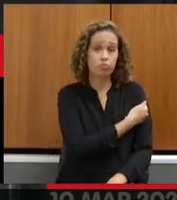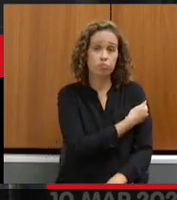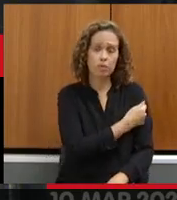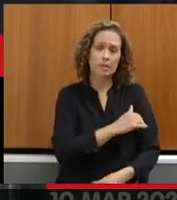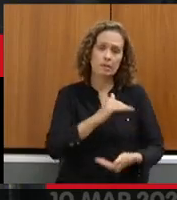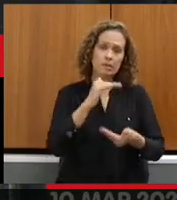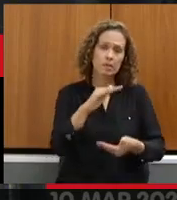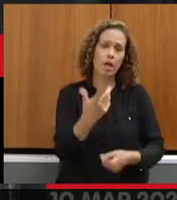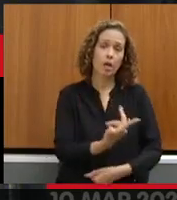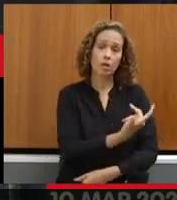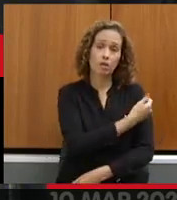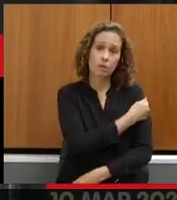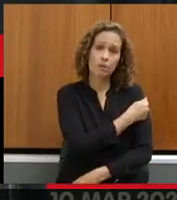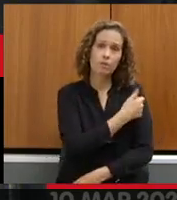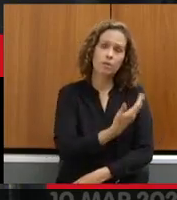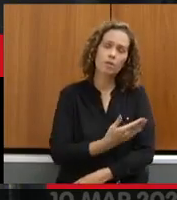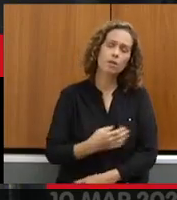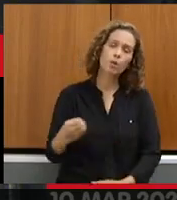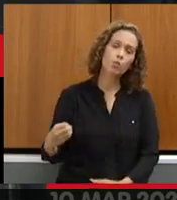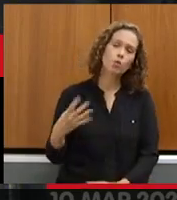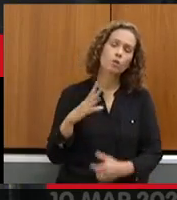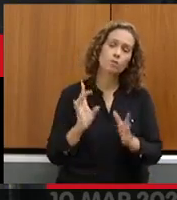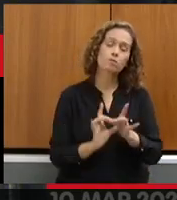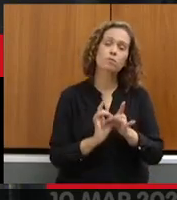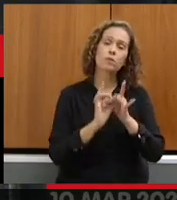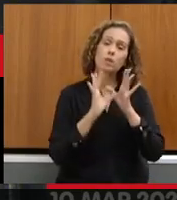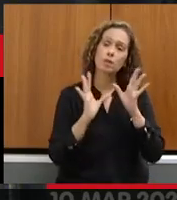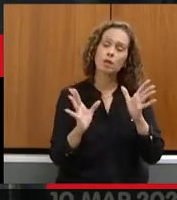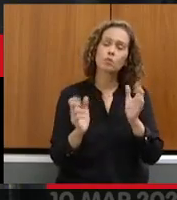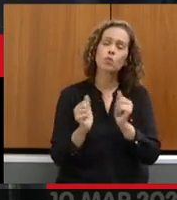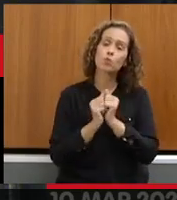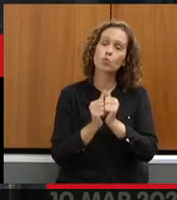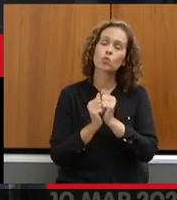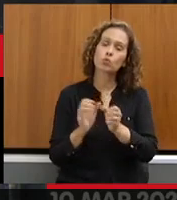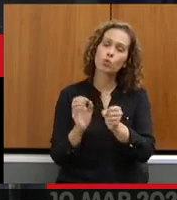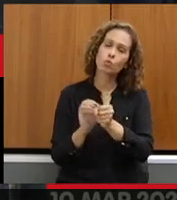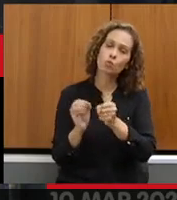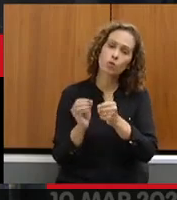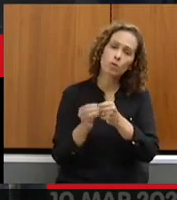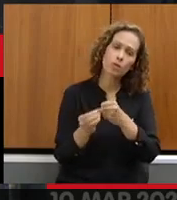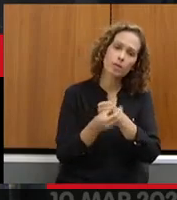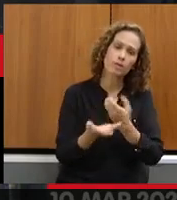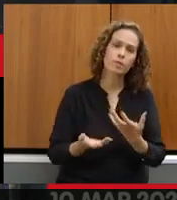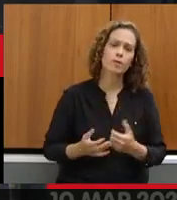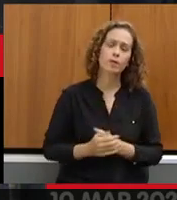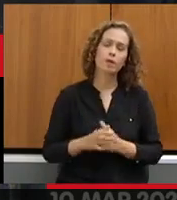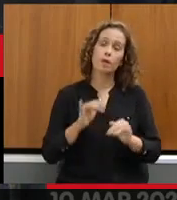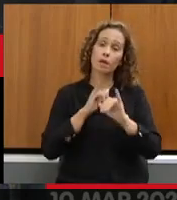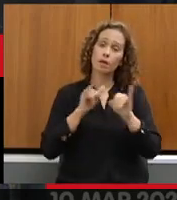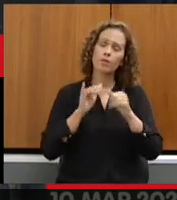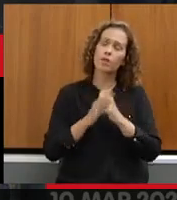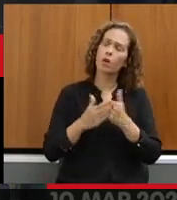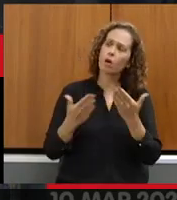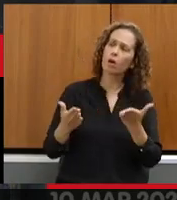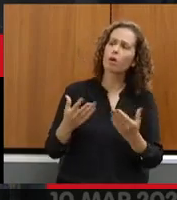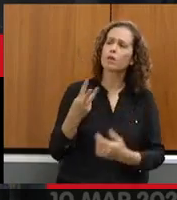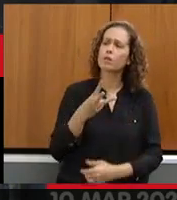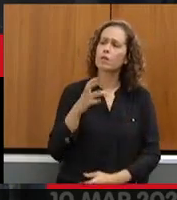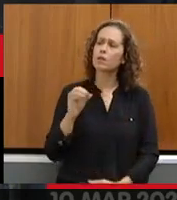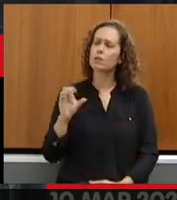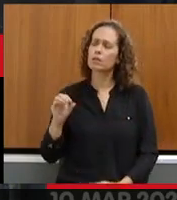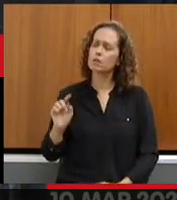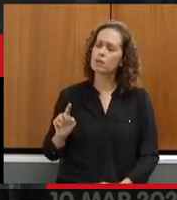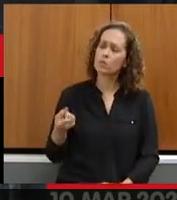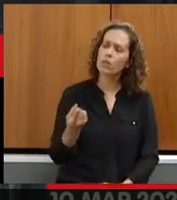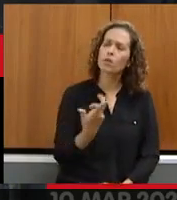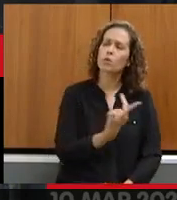nós fazemos uma nova deliberação da cib junto com os municípios essa deliberação funciona chegaram 300 mil doses